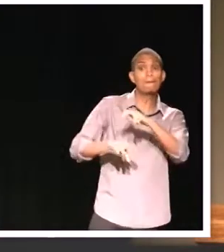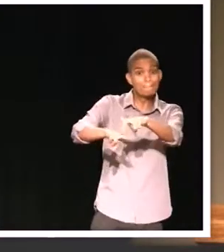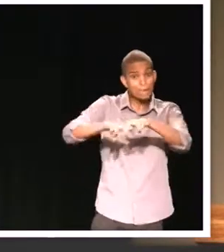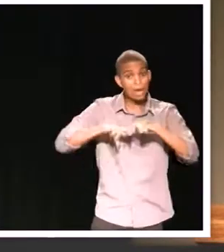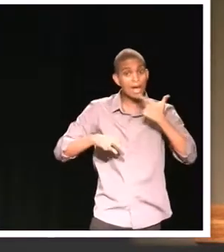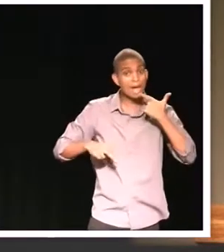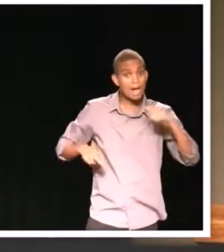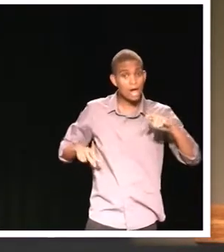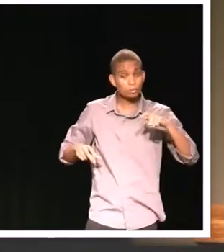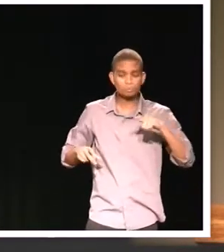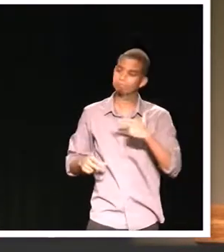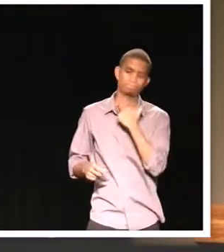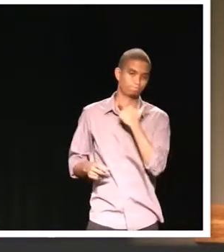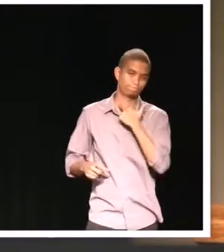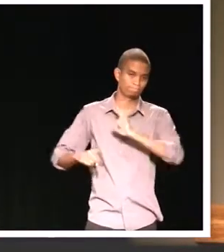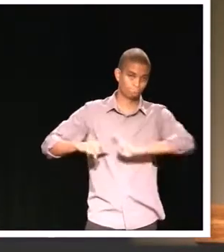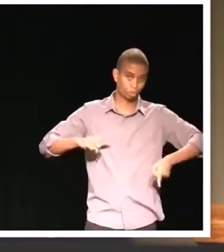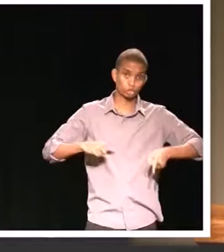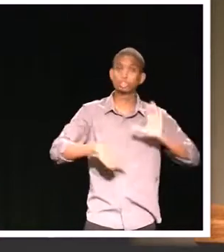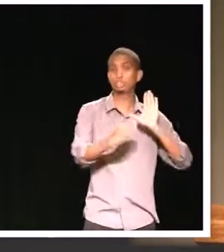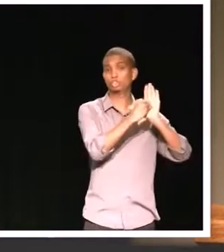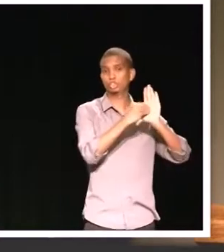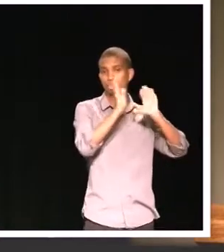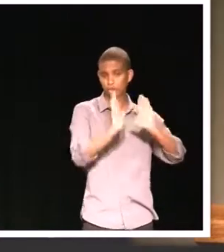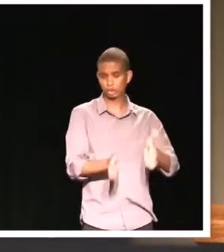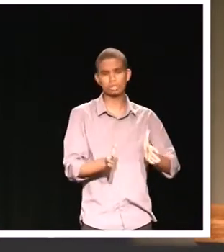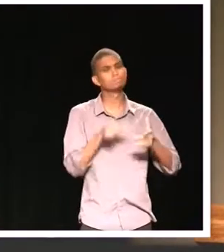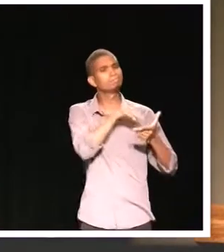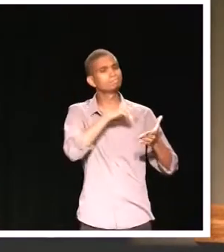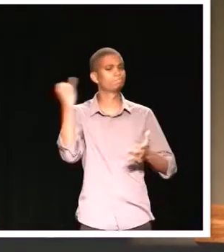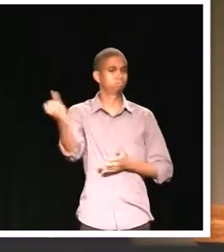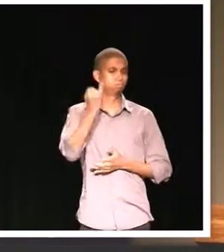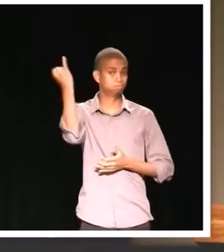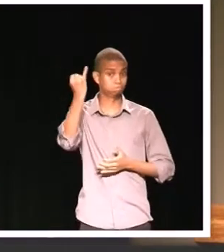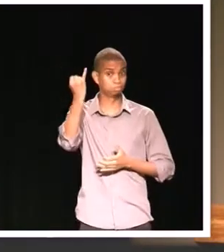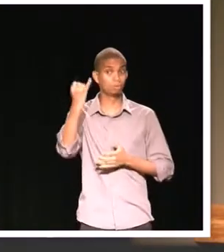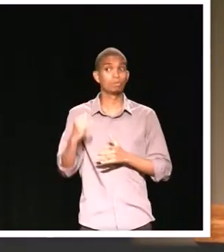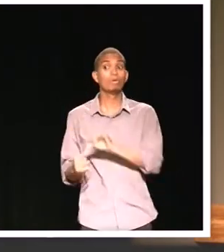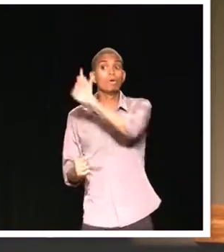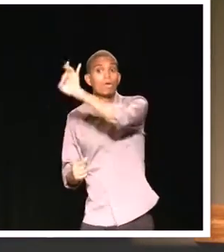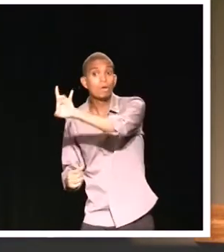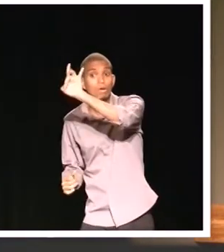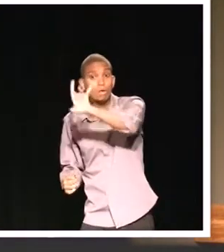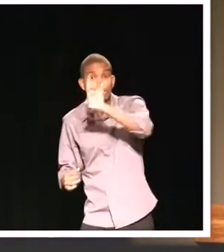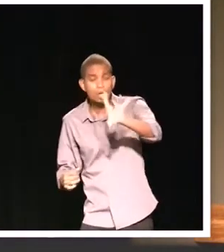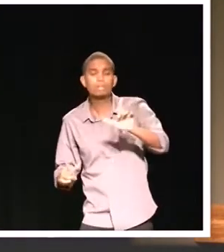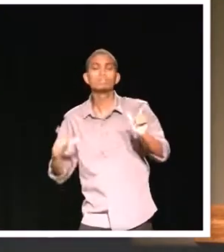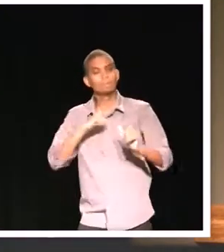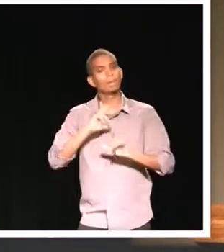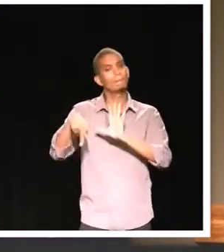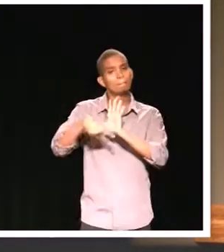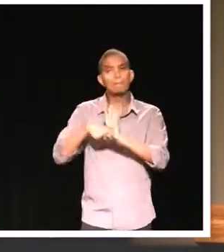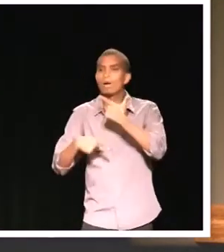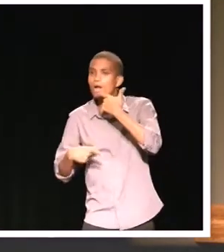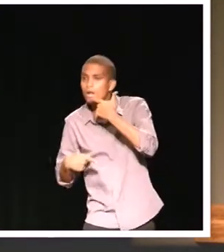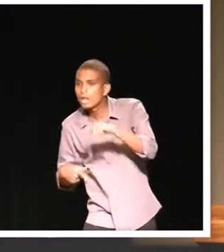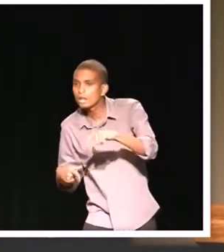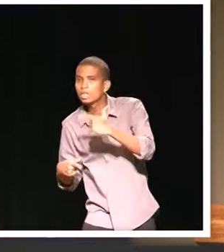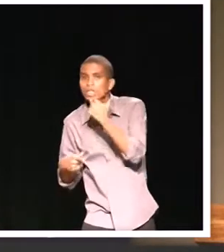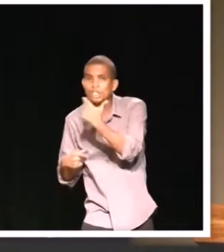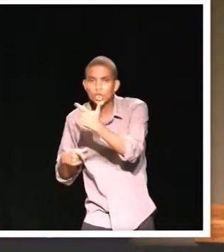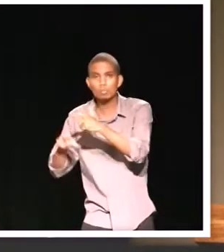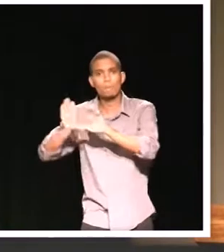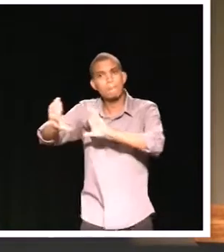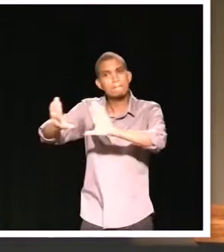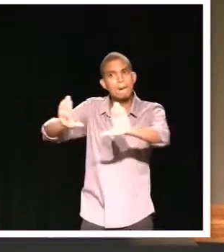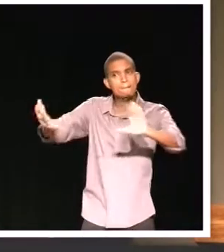falam. Essa é uma questão fundamental. Cada um fala a língua que o constitui como